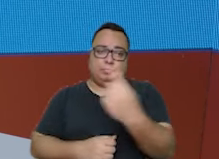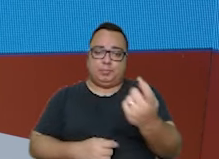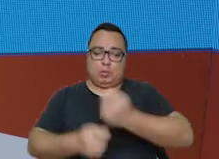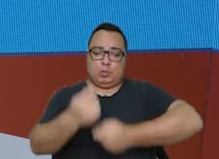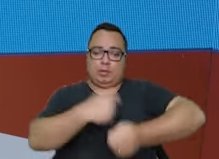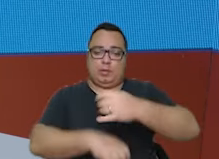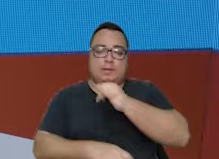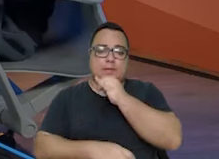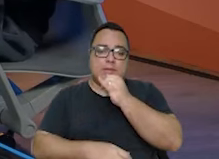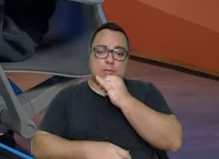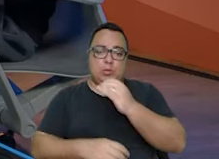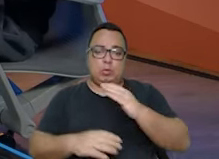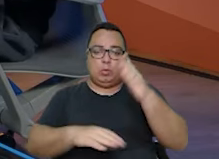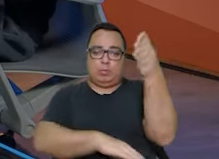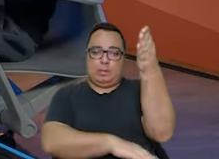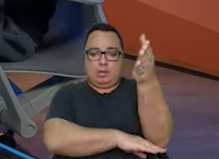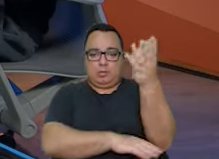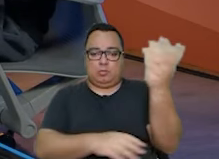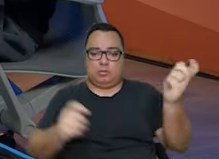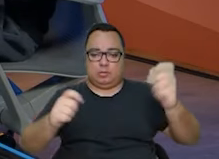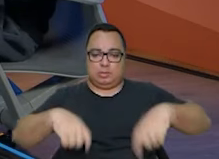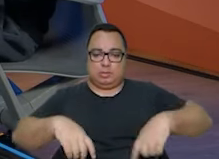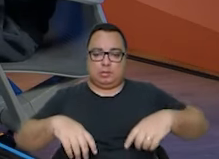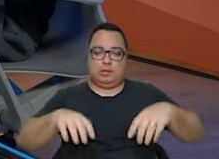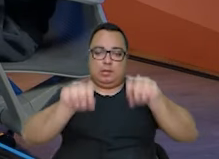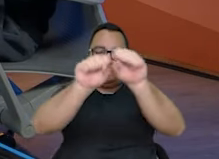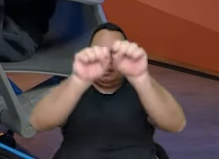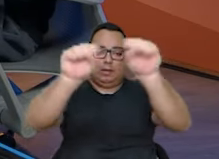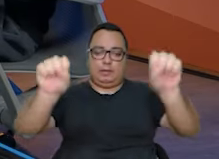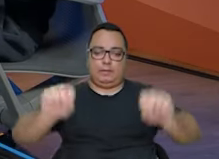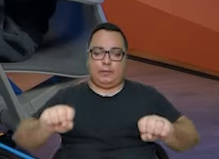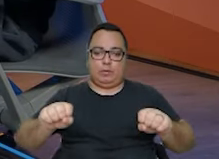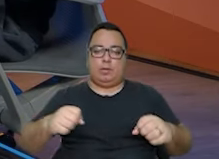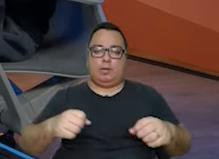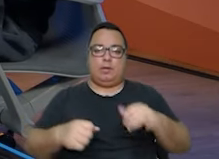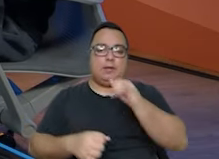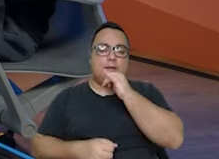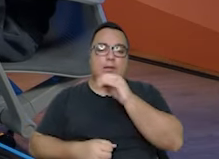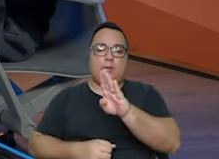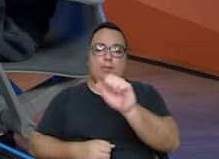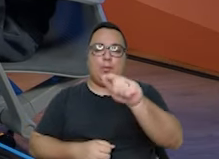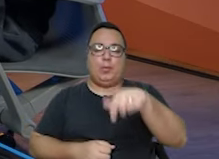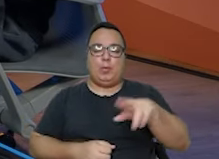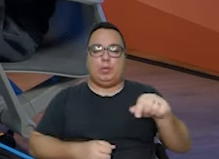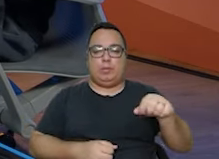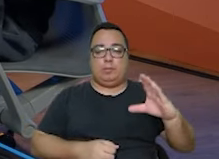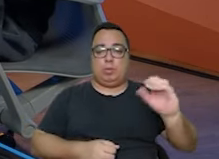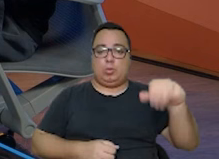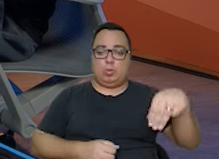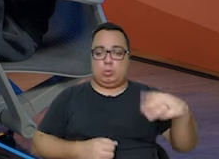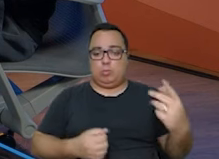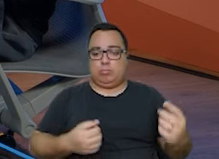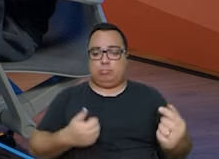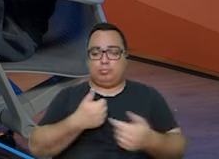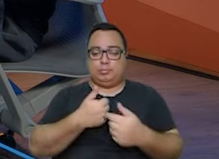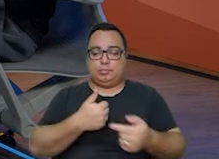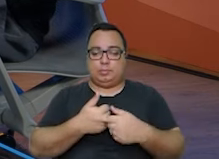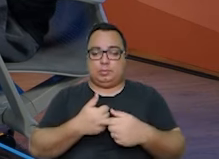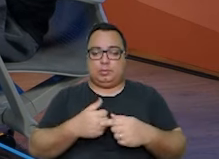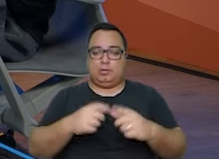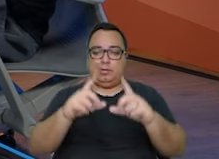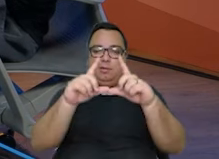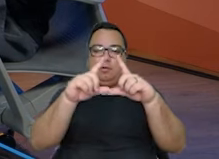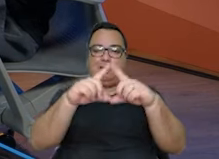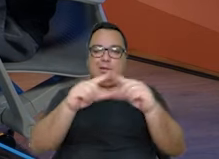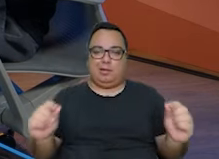hospedagem avalia muito pela pelas plataformas né o próprio booking né é uma uma opção própr BNB também que meio que